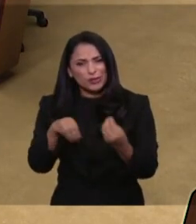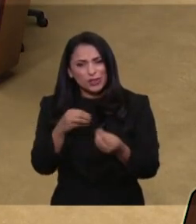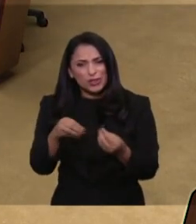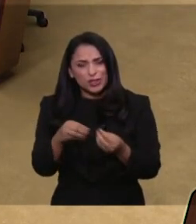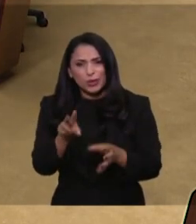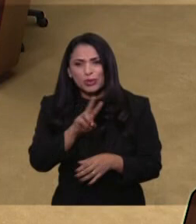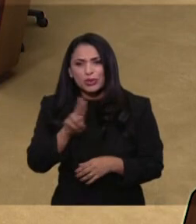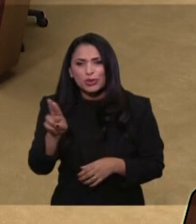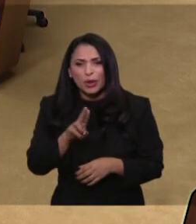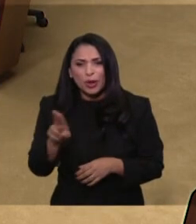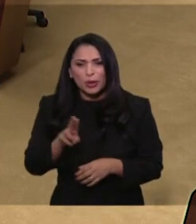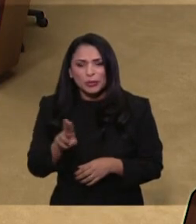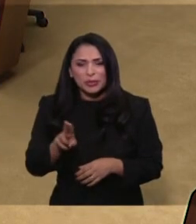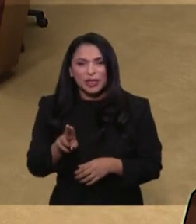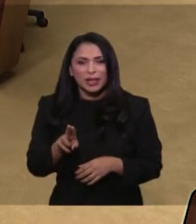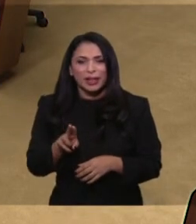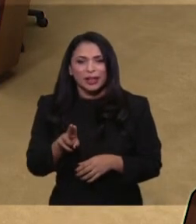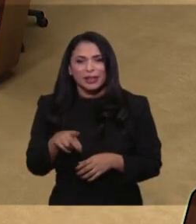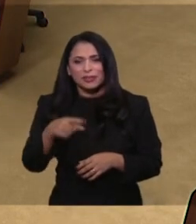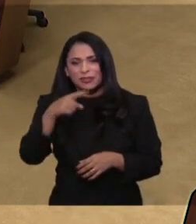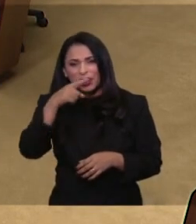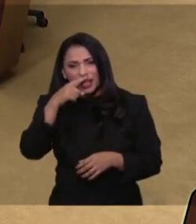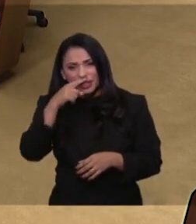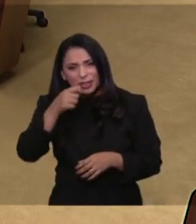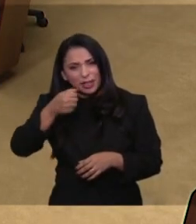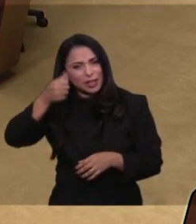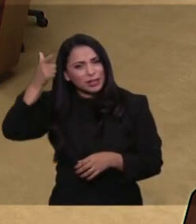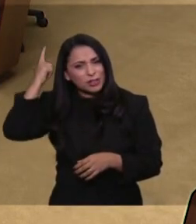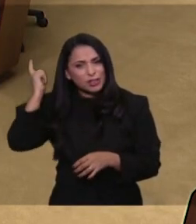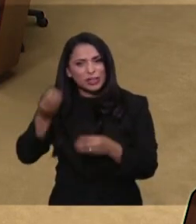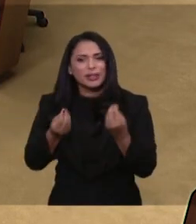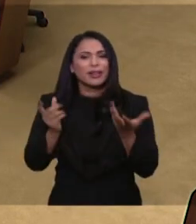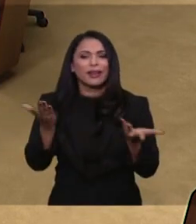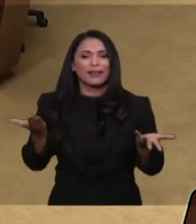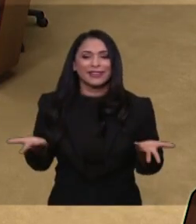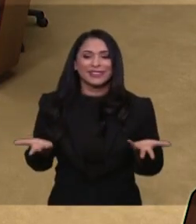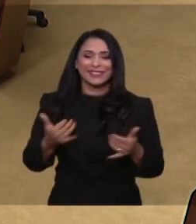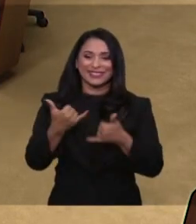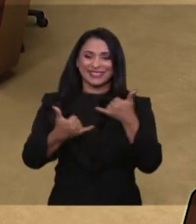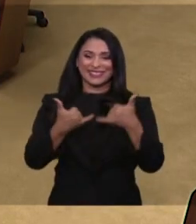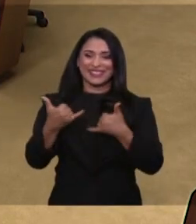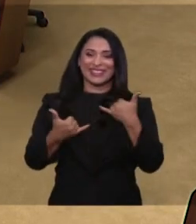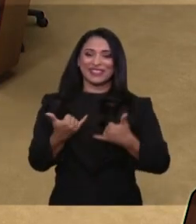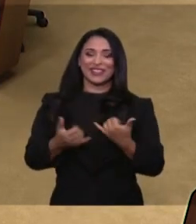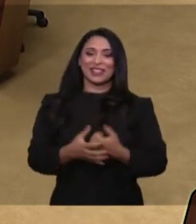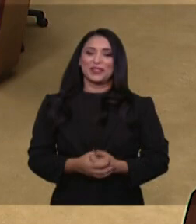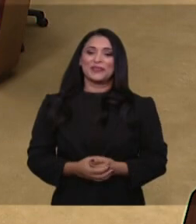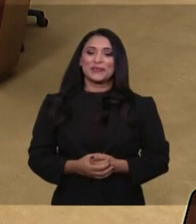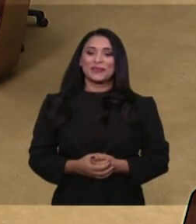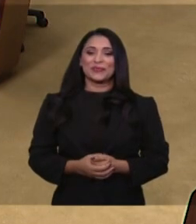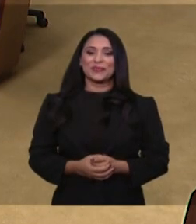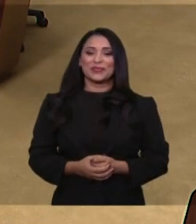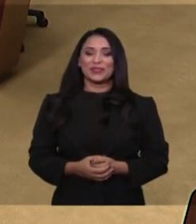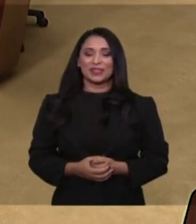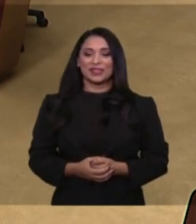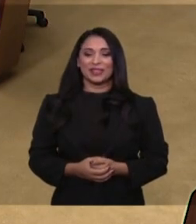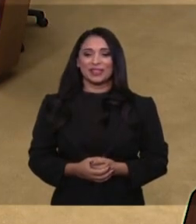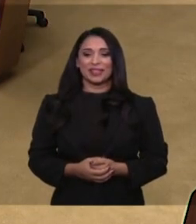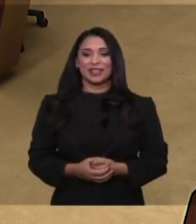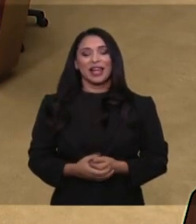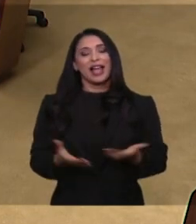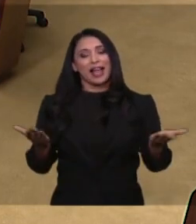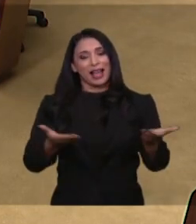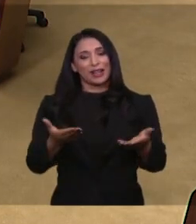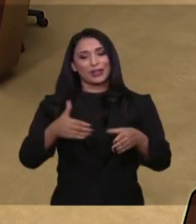É que nós somos uma unidade. Isso. Boa tarde, presidente. Vossa Excelência tem a palavra com muito gosto,